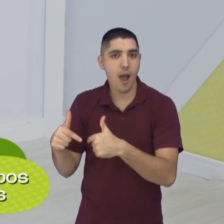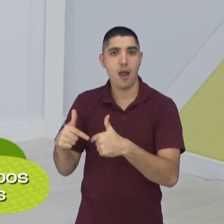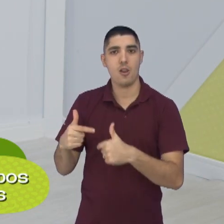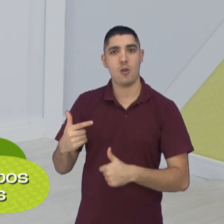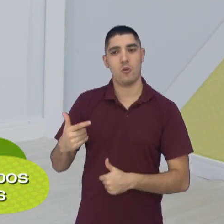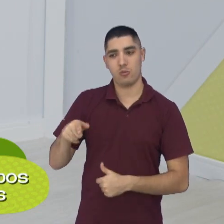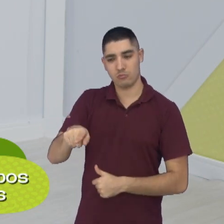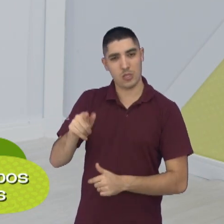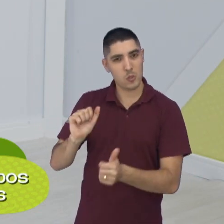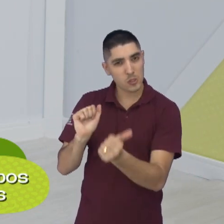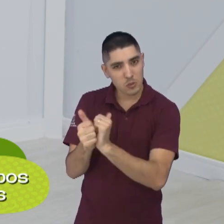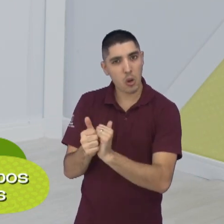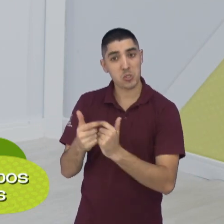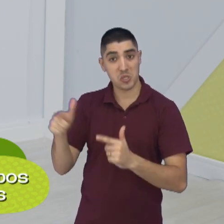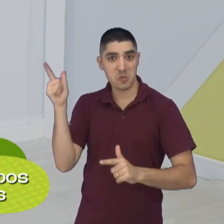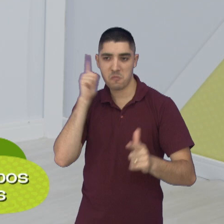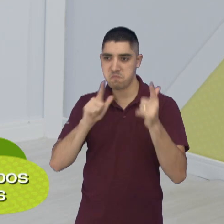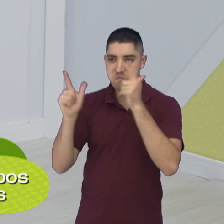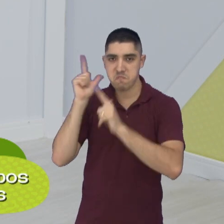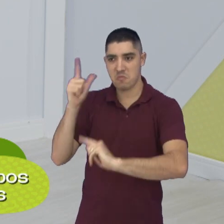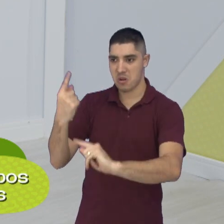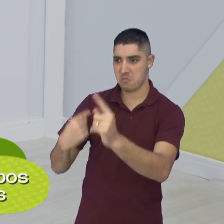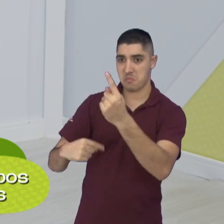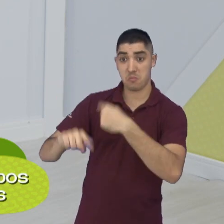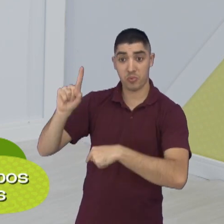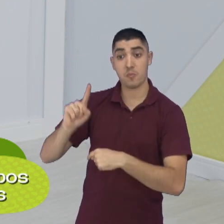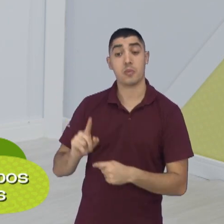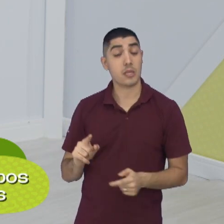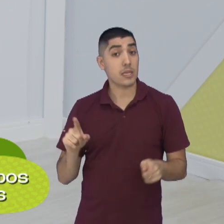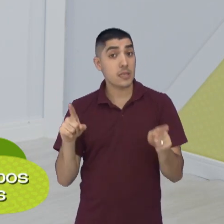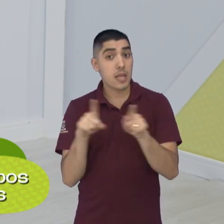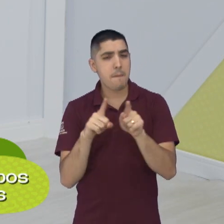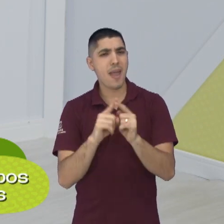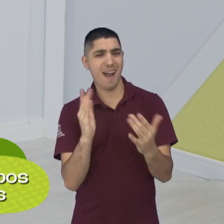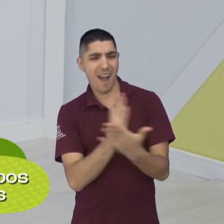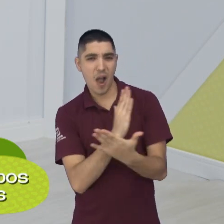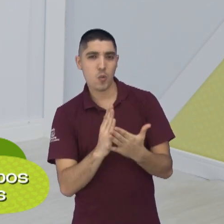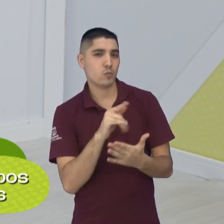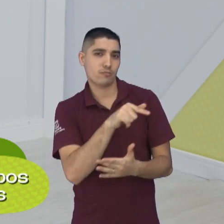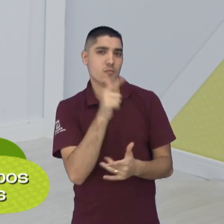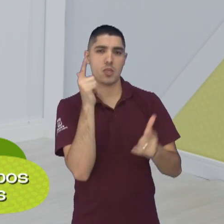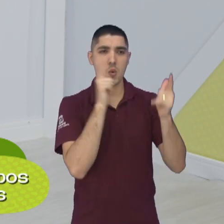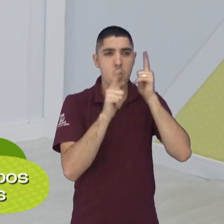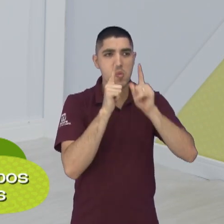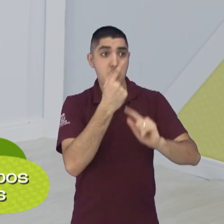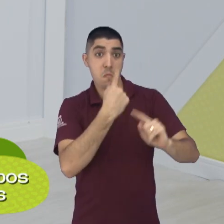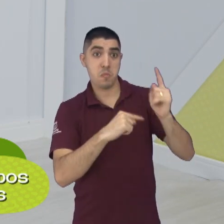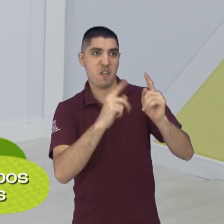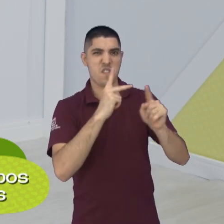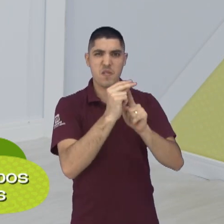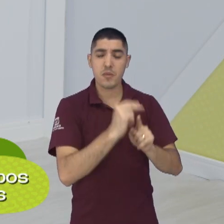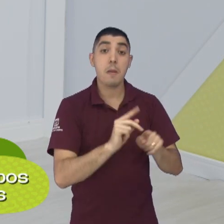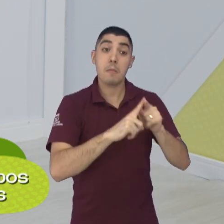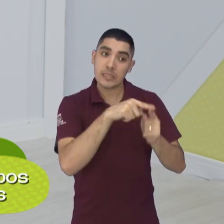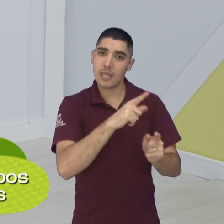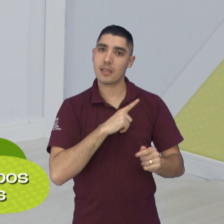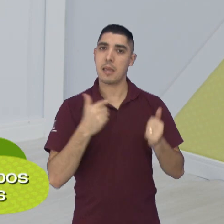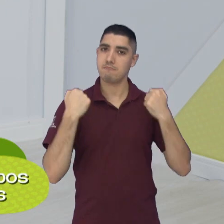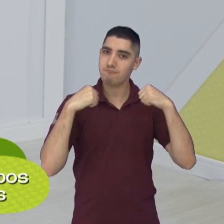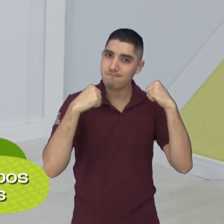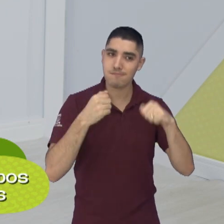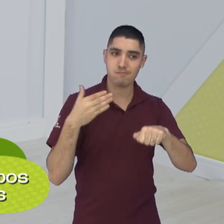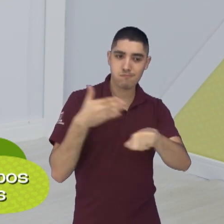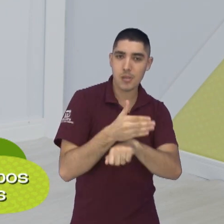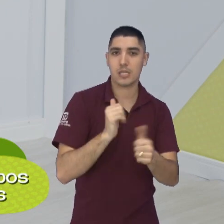dão resultado aqui para a nossa cidade, e mesmo aqueles que não dão resultados efetivos, pelo menos estão na prática esportiva, que no